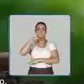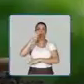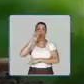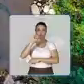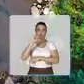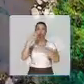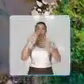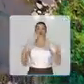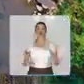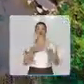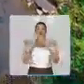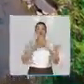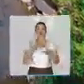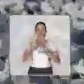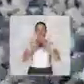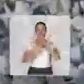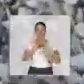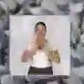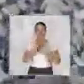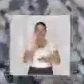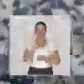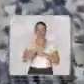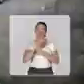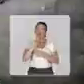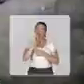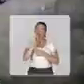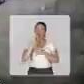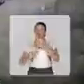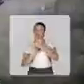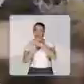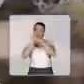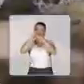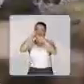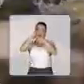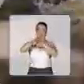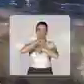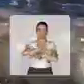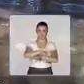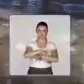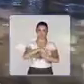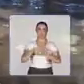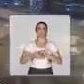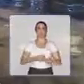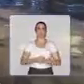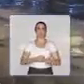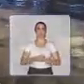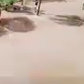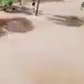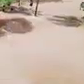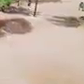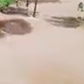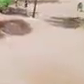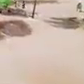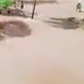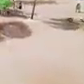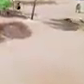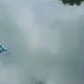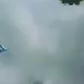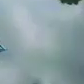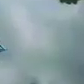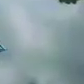Palmito. Vamos investir em um plano de drenagem moderno, além de cuidar dos mananciais e proteger as nascentes.